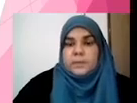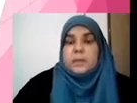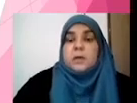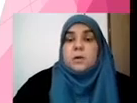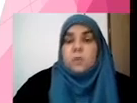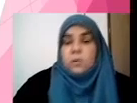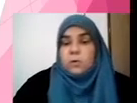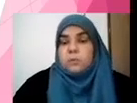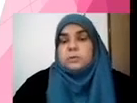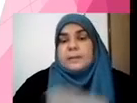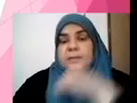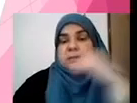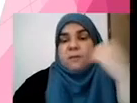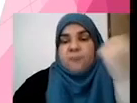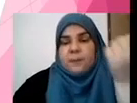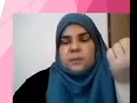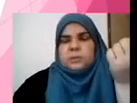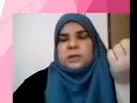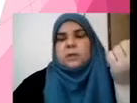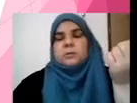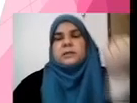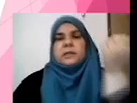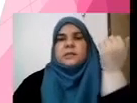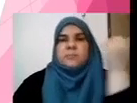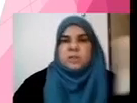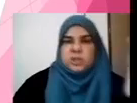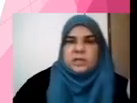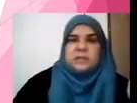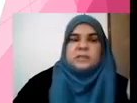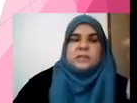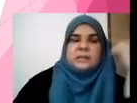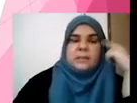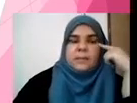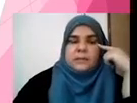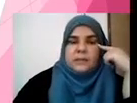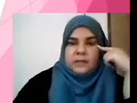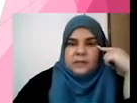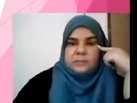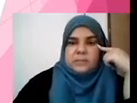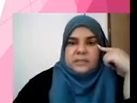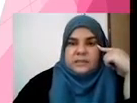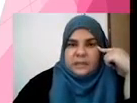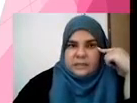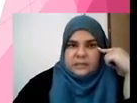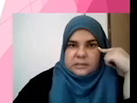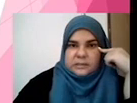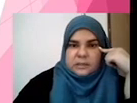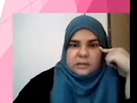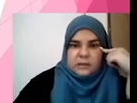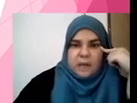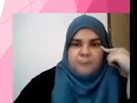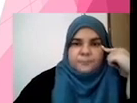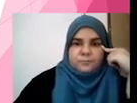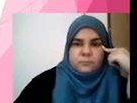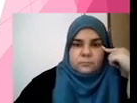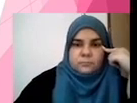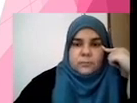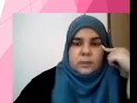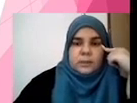meio. Da mesma forma que o triângulo tem 3 medianas, ele também tem 3 bissetrizes,